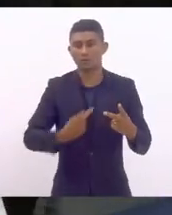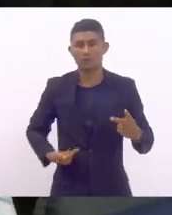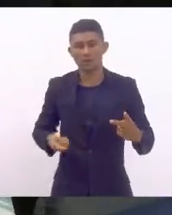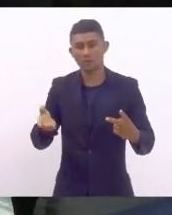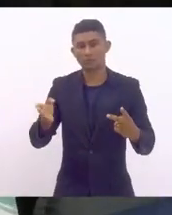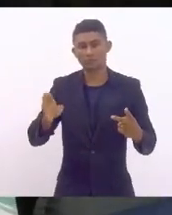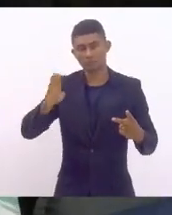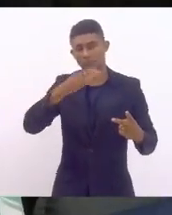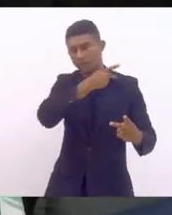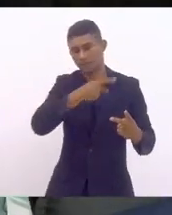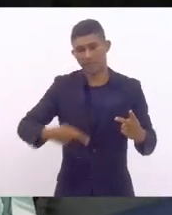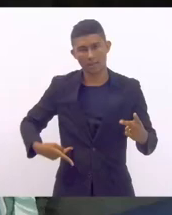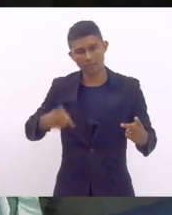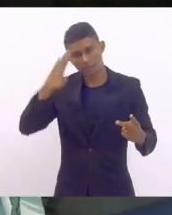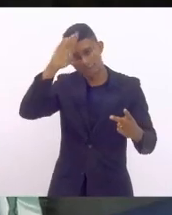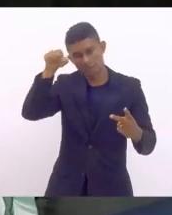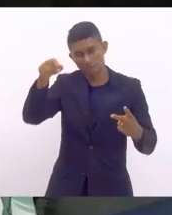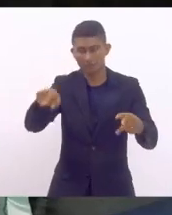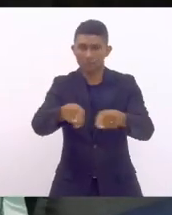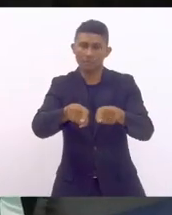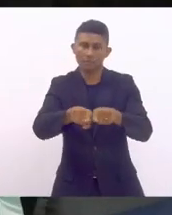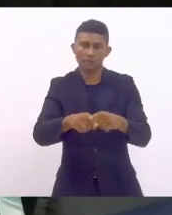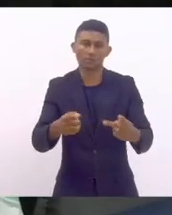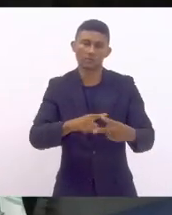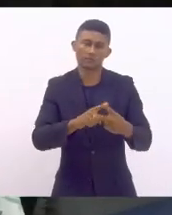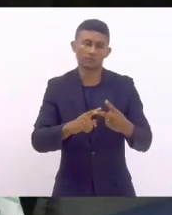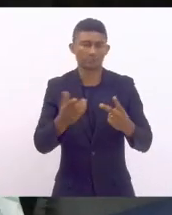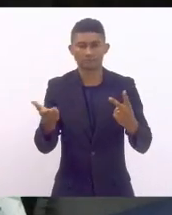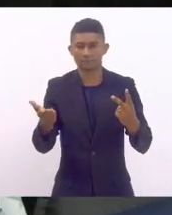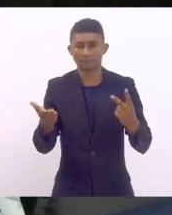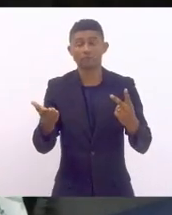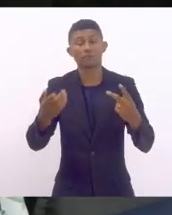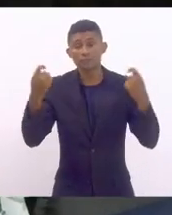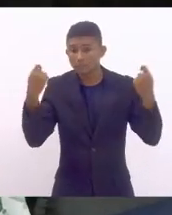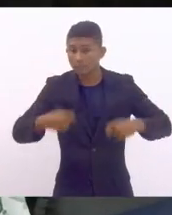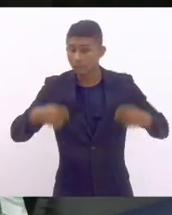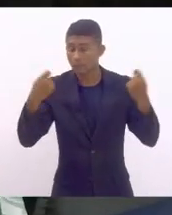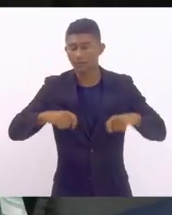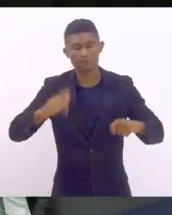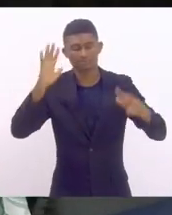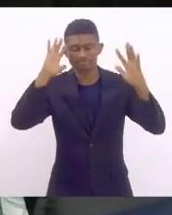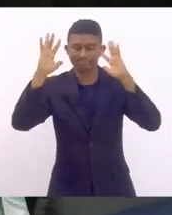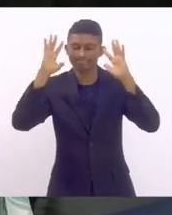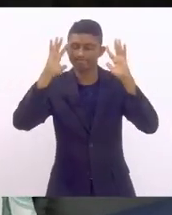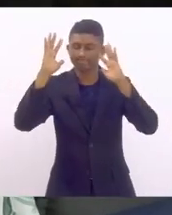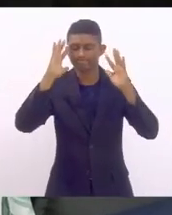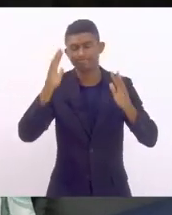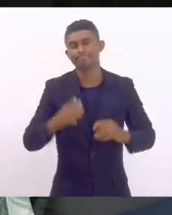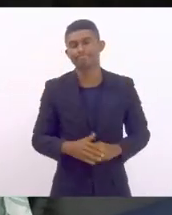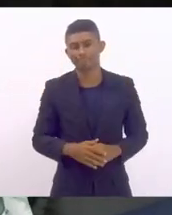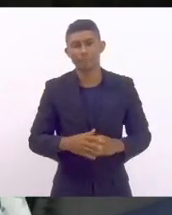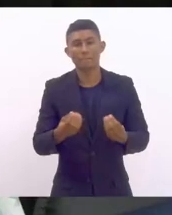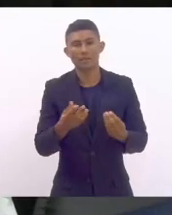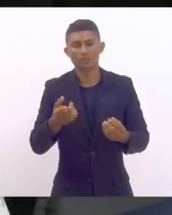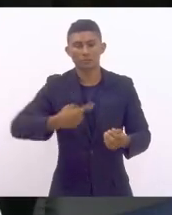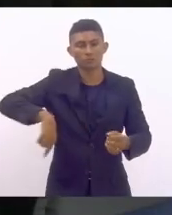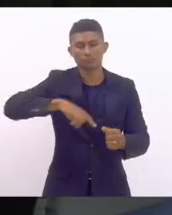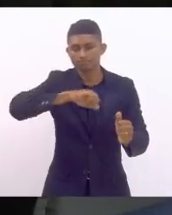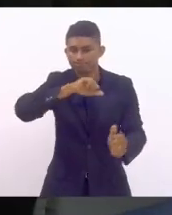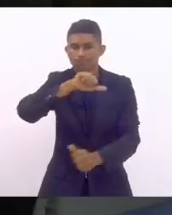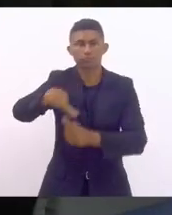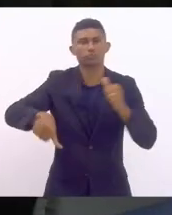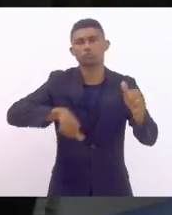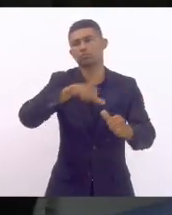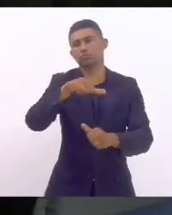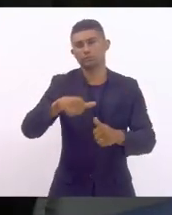não é preciso muita mobilização é preciso consciência desse momento para que a gente vira esse jogo é